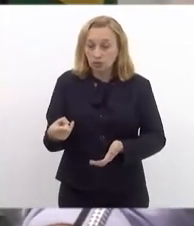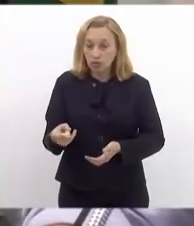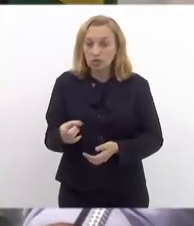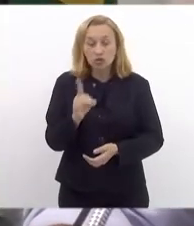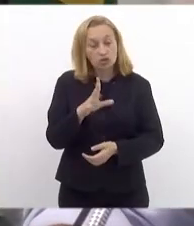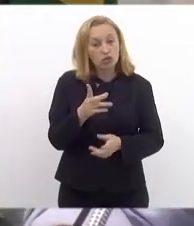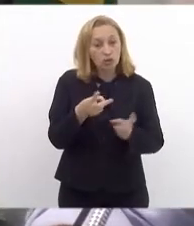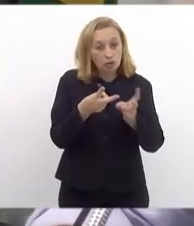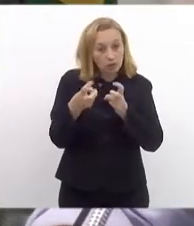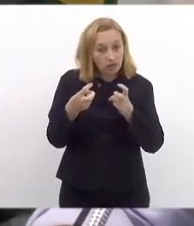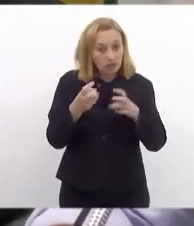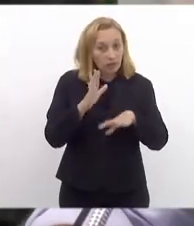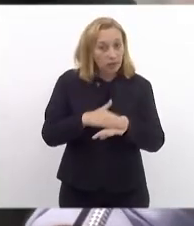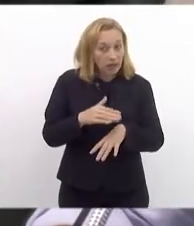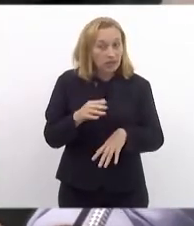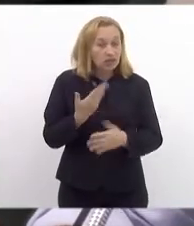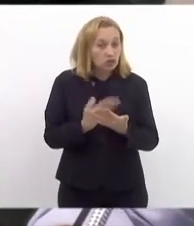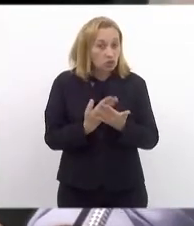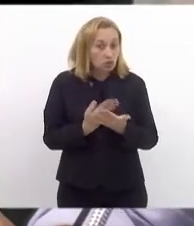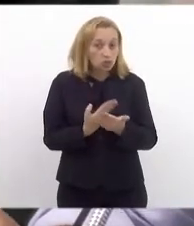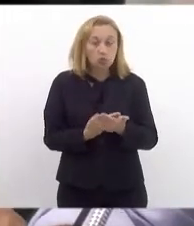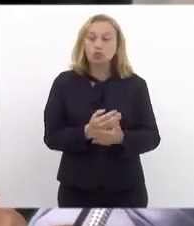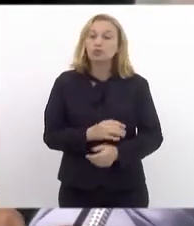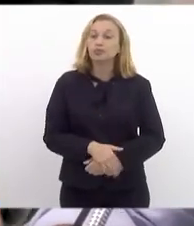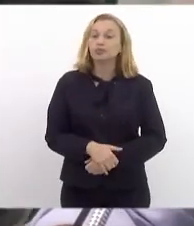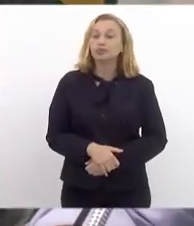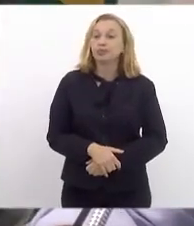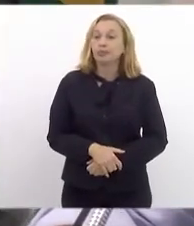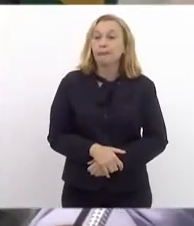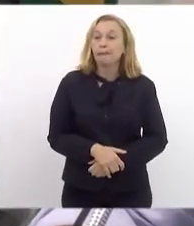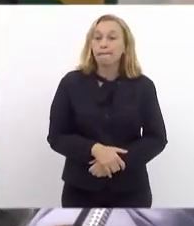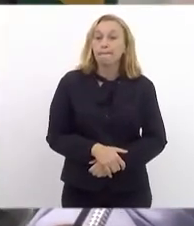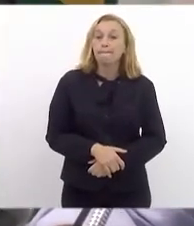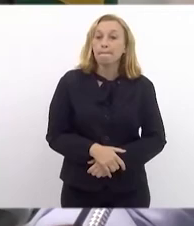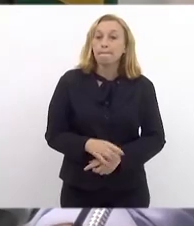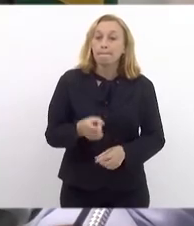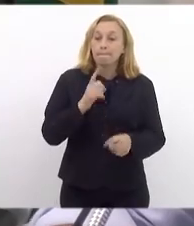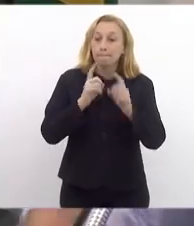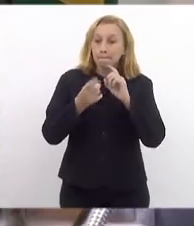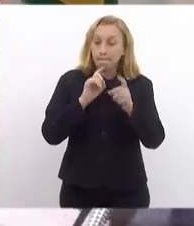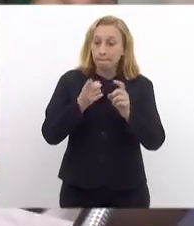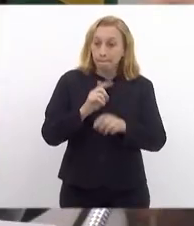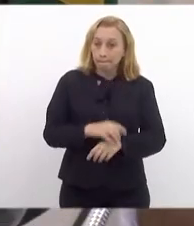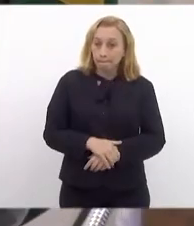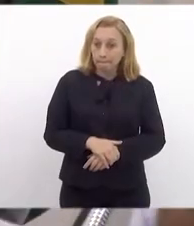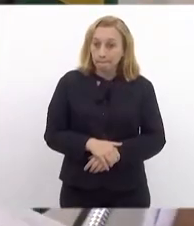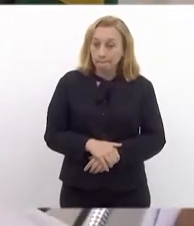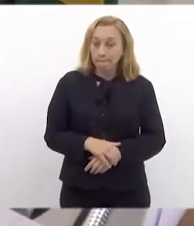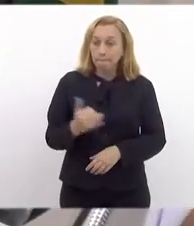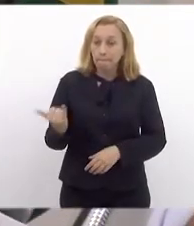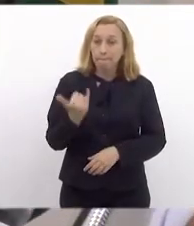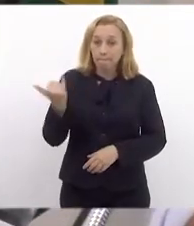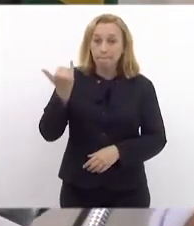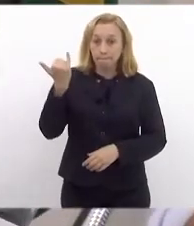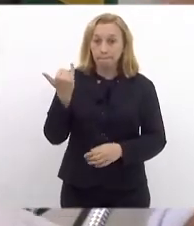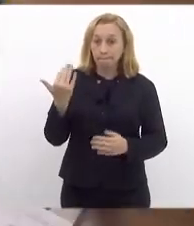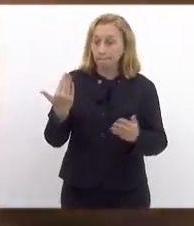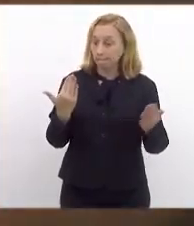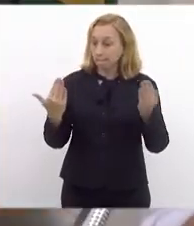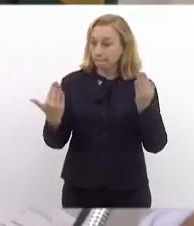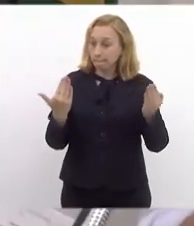só realçar isso como aqui o discurso cabe dois pesos Duas Medidas